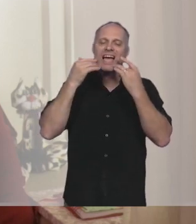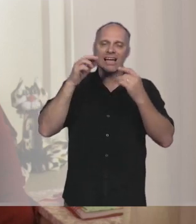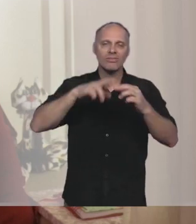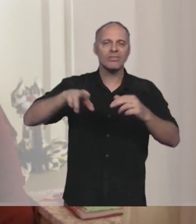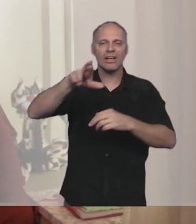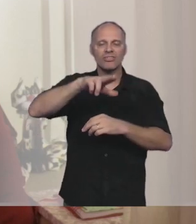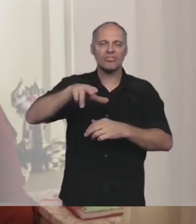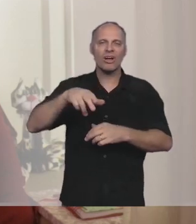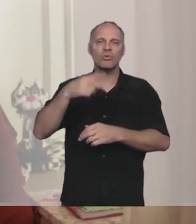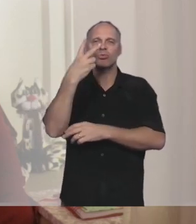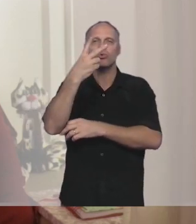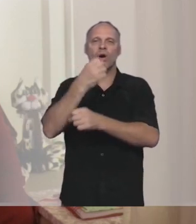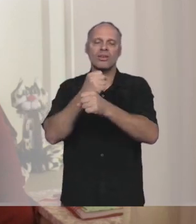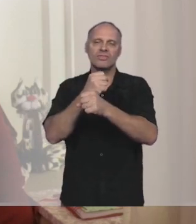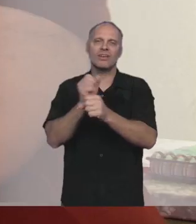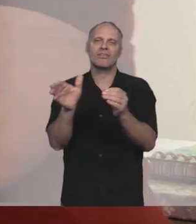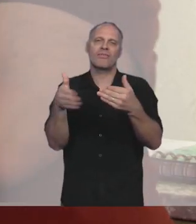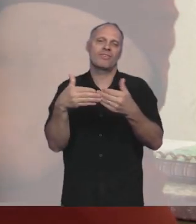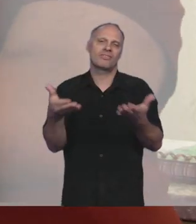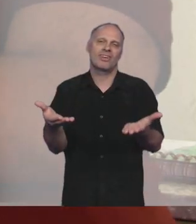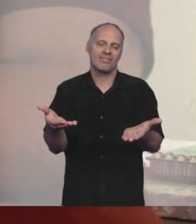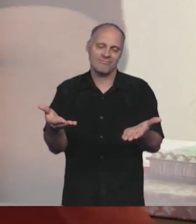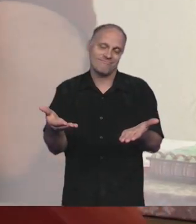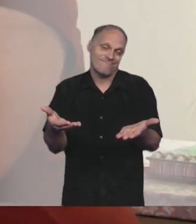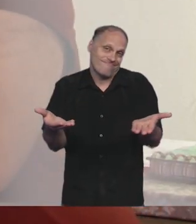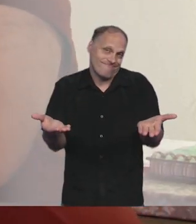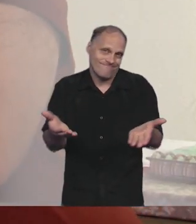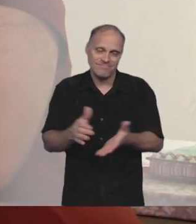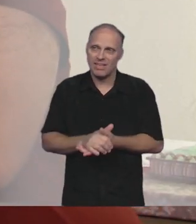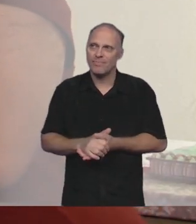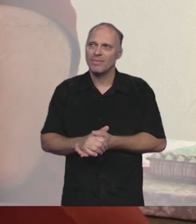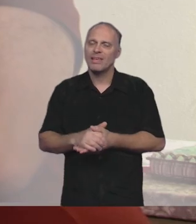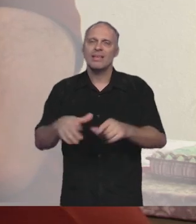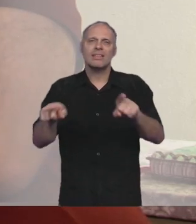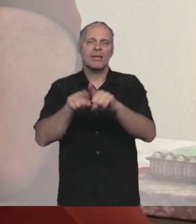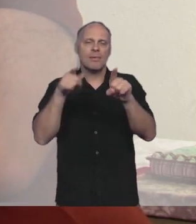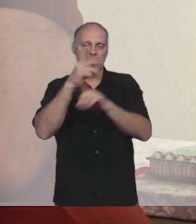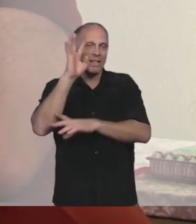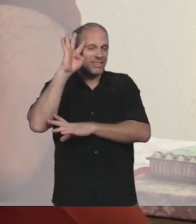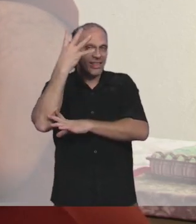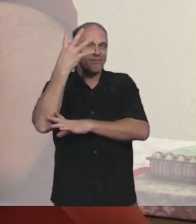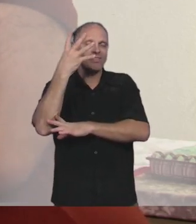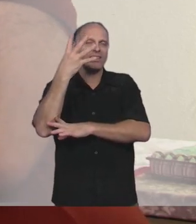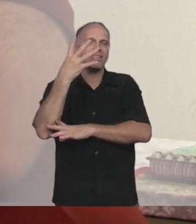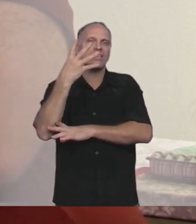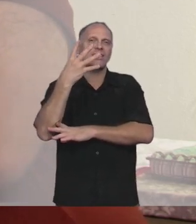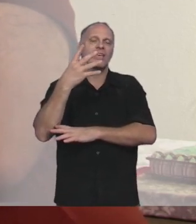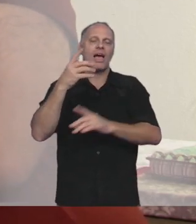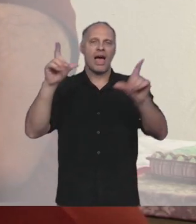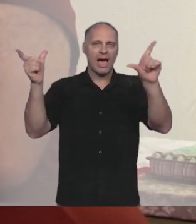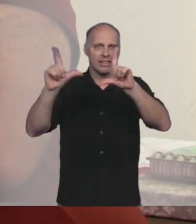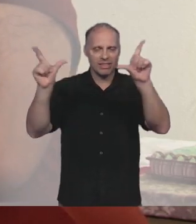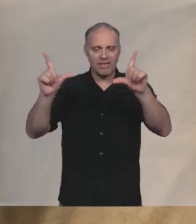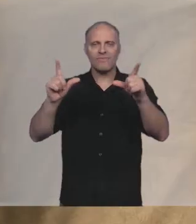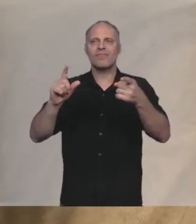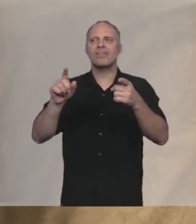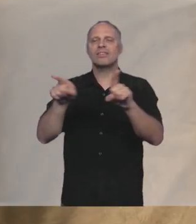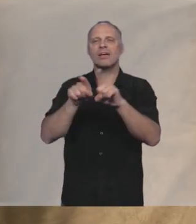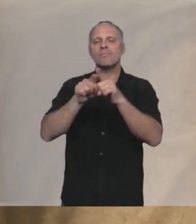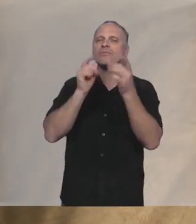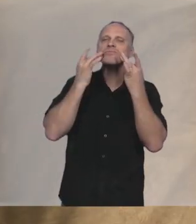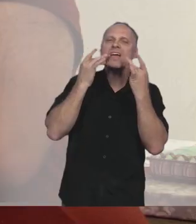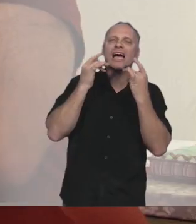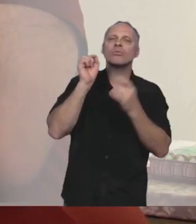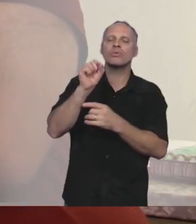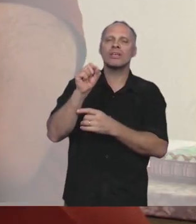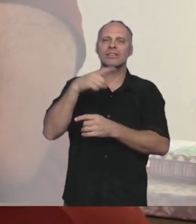provocação que eu te fiz em relação à TV, né, foi com esse fundo, assim, parece que muitas vezes